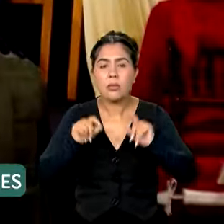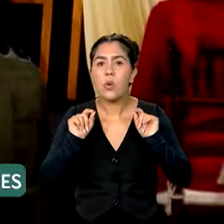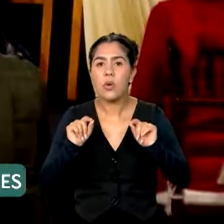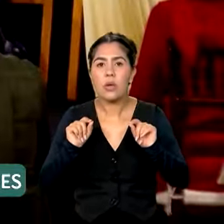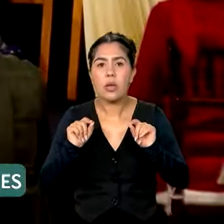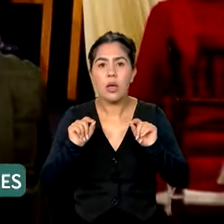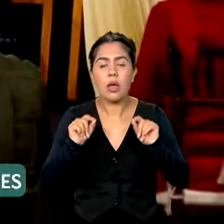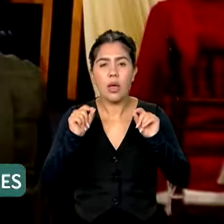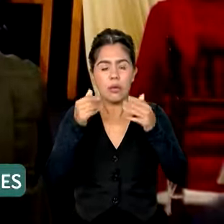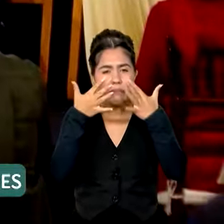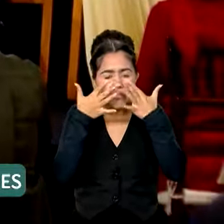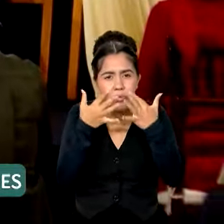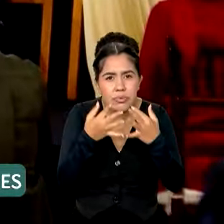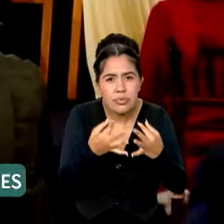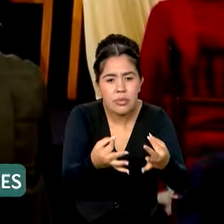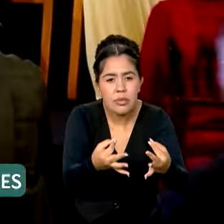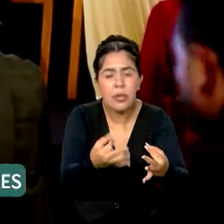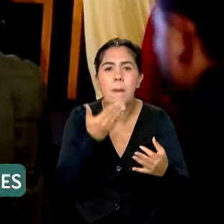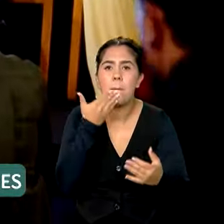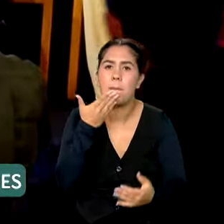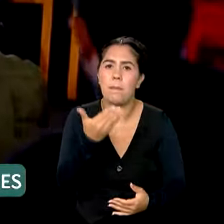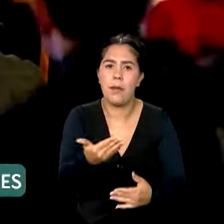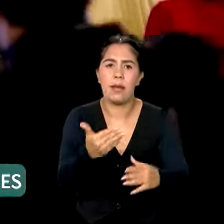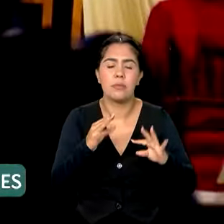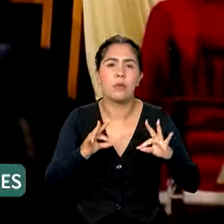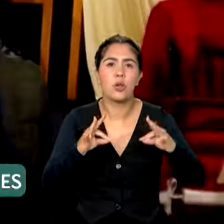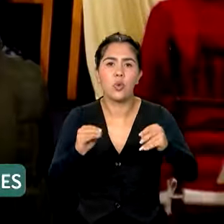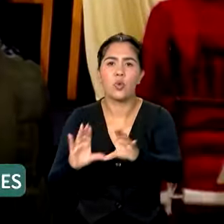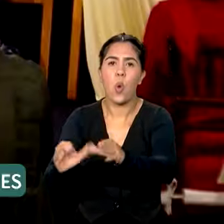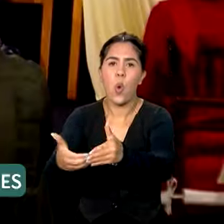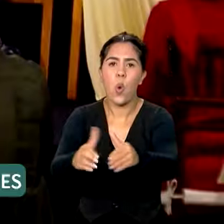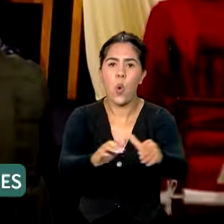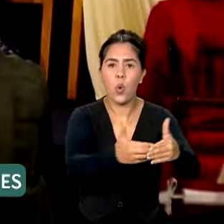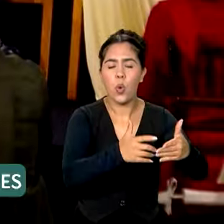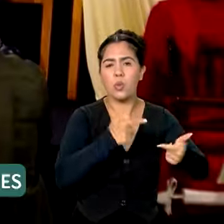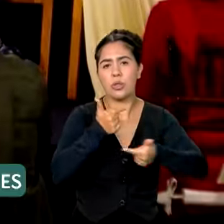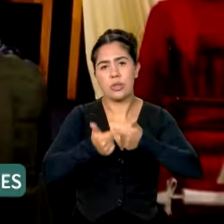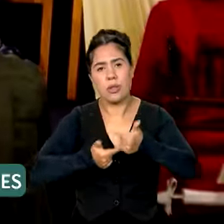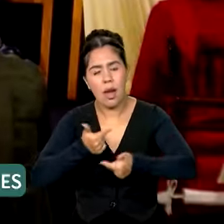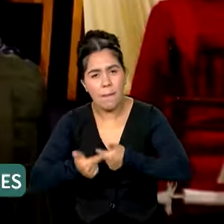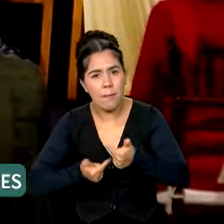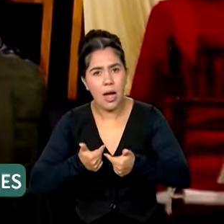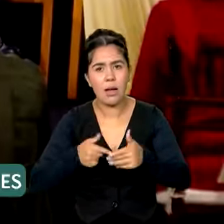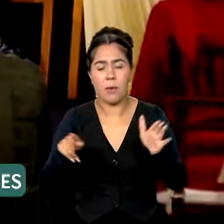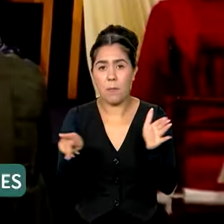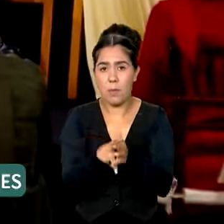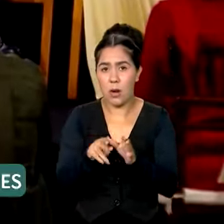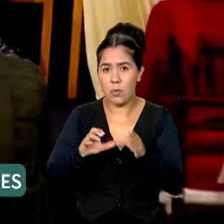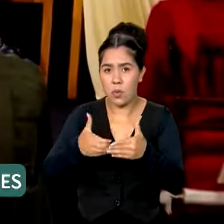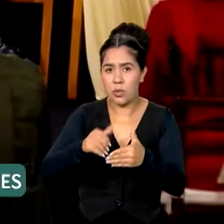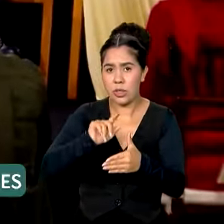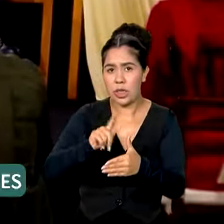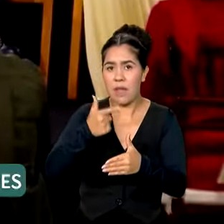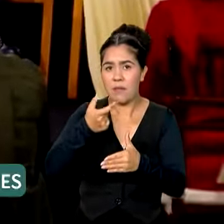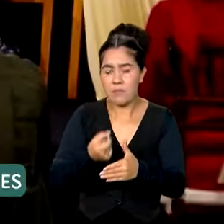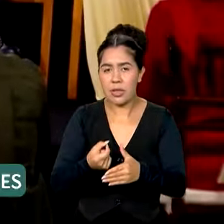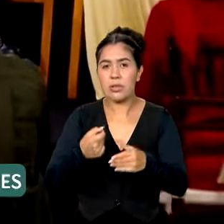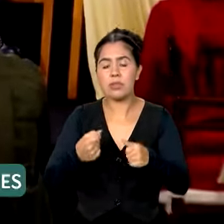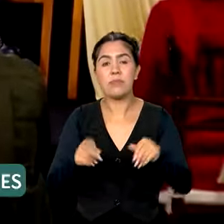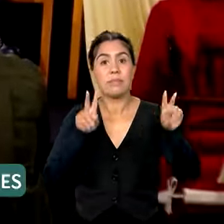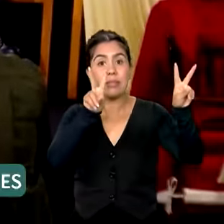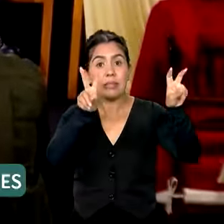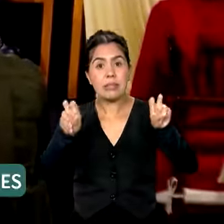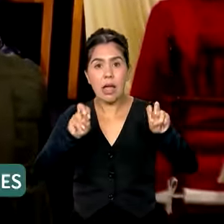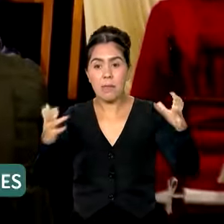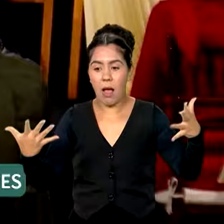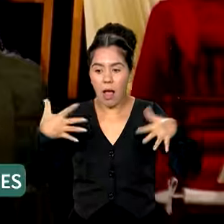ele olha para isso, e ele pede que todos os grupos de trabalho do G20 tenham como tema transversal